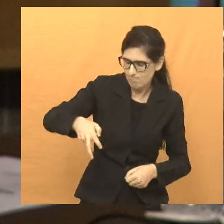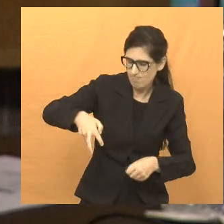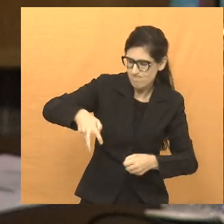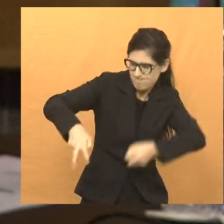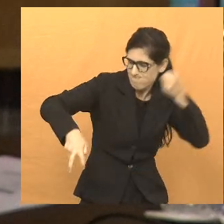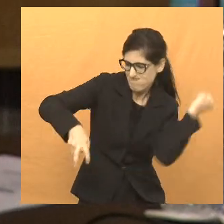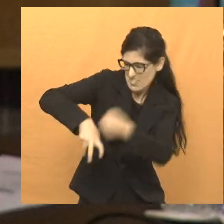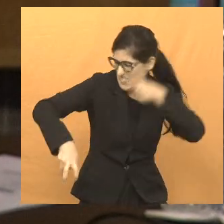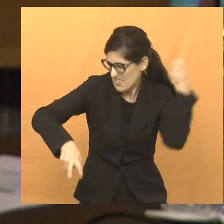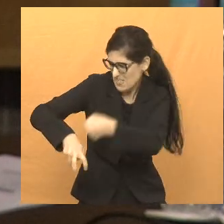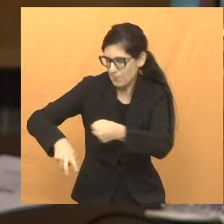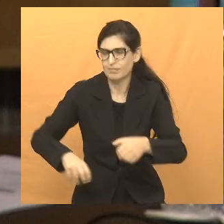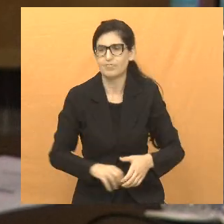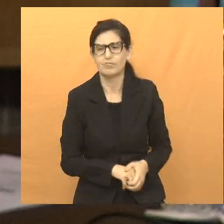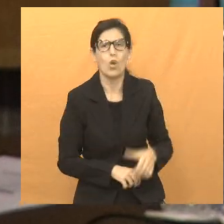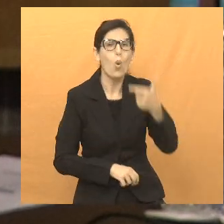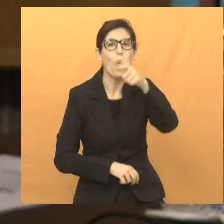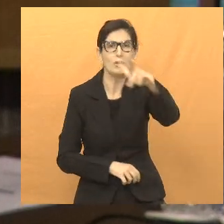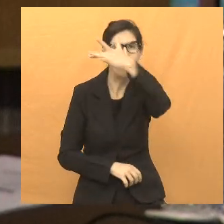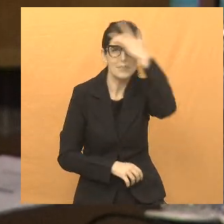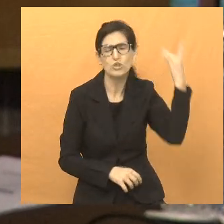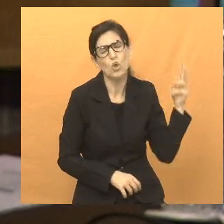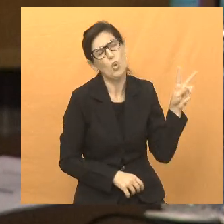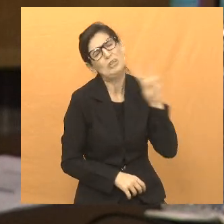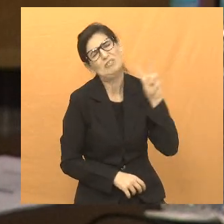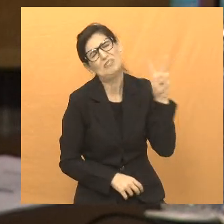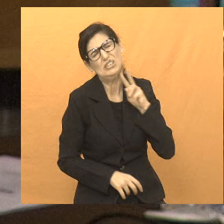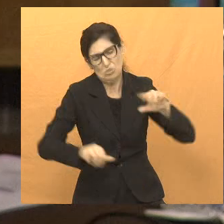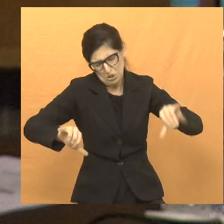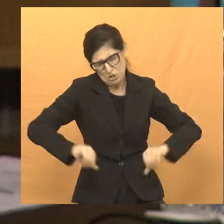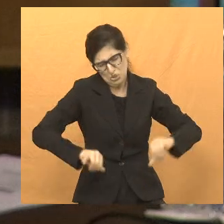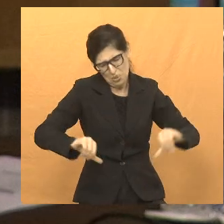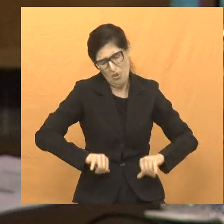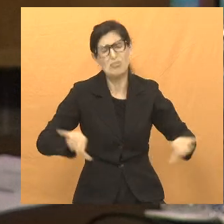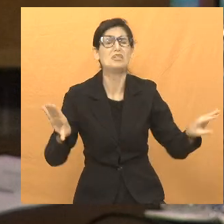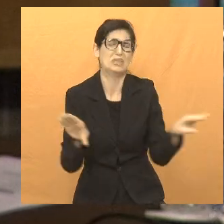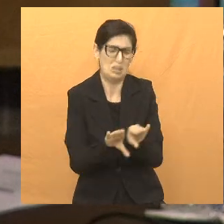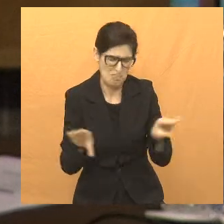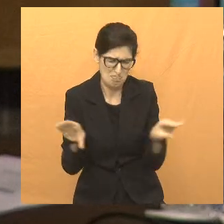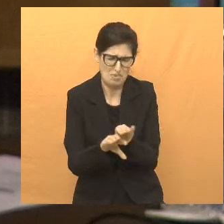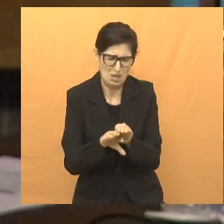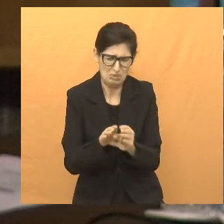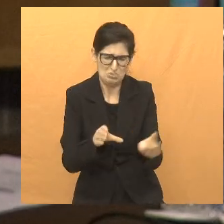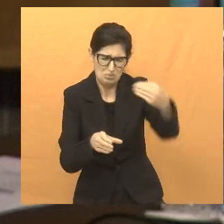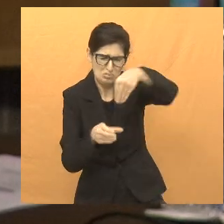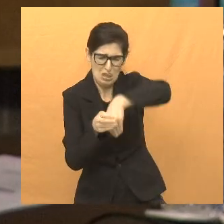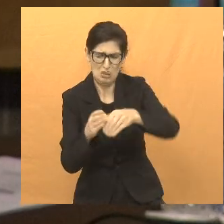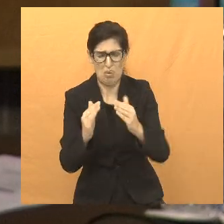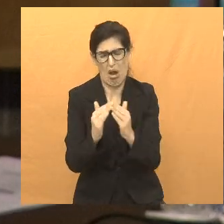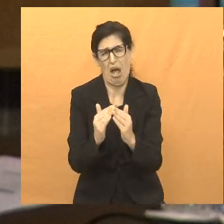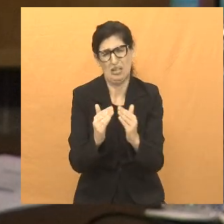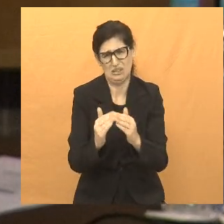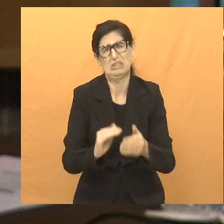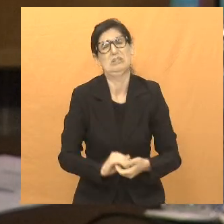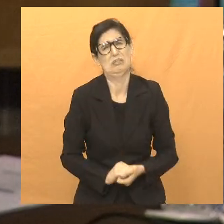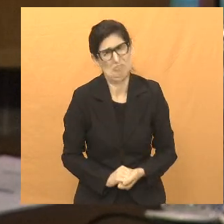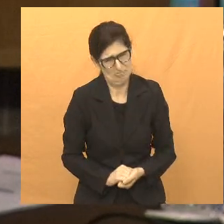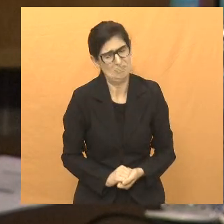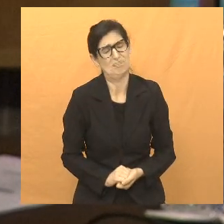também outras pessoas são vítimas de violência nesse mesmo ambiente. Então, fica aqui, agradeço, doutora